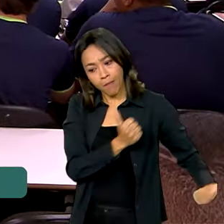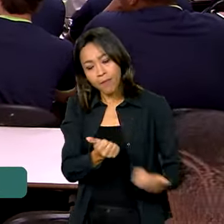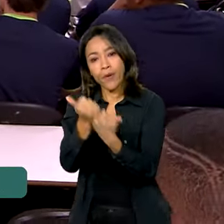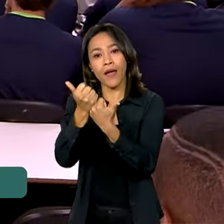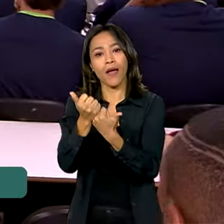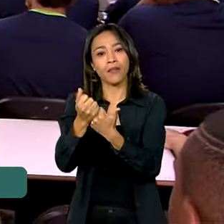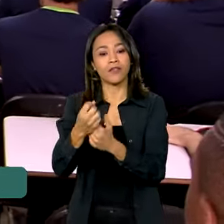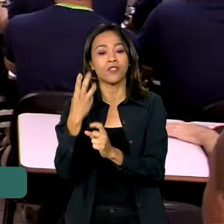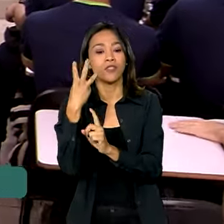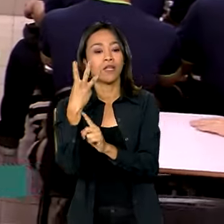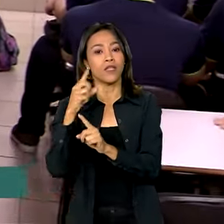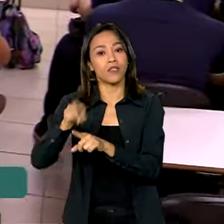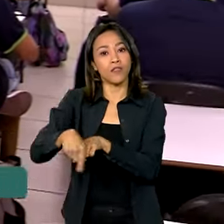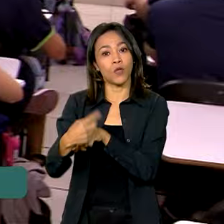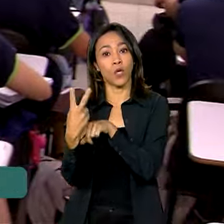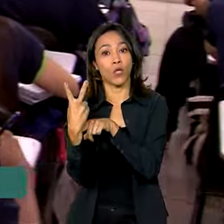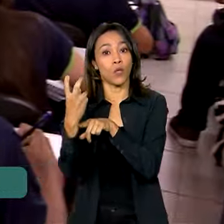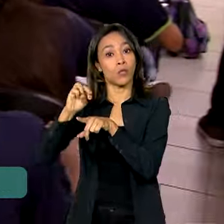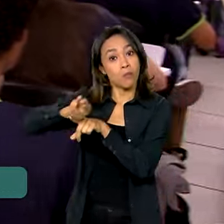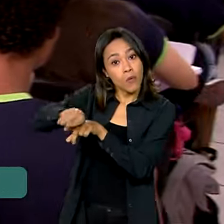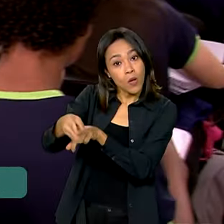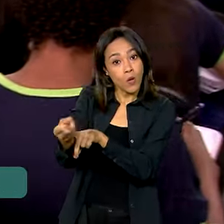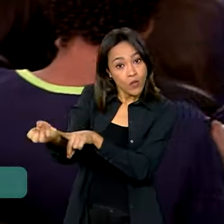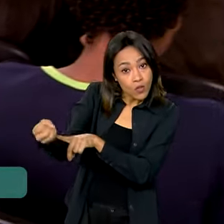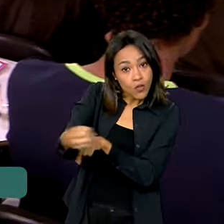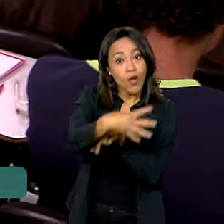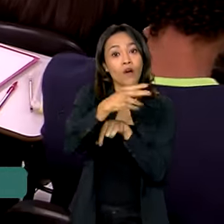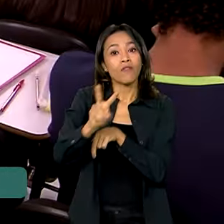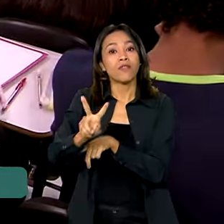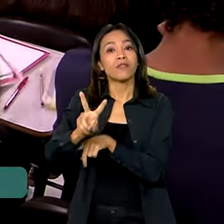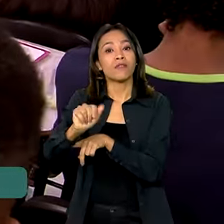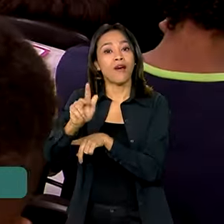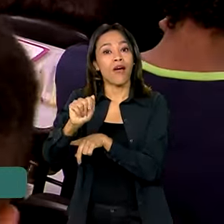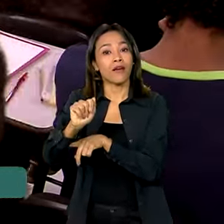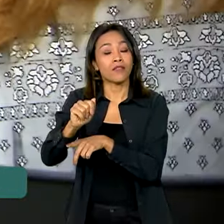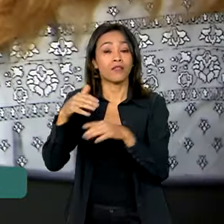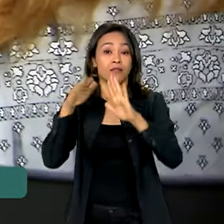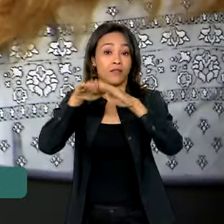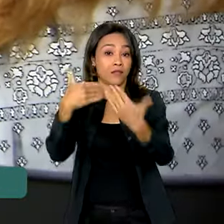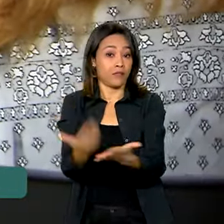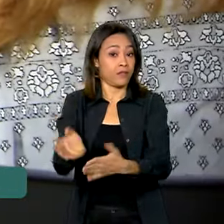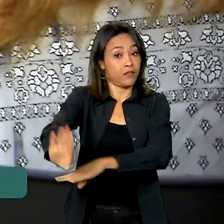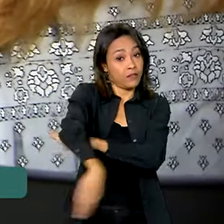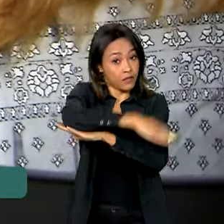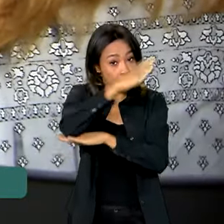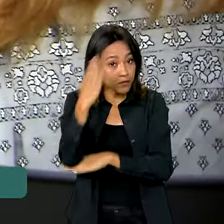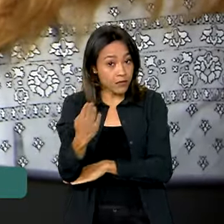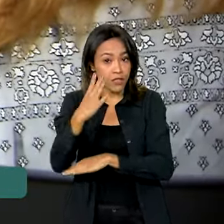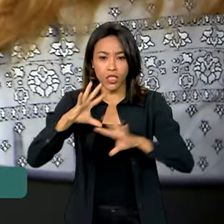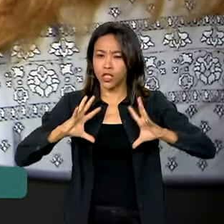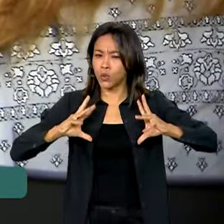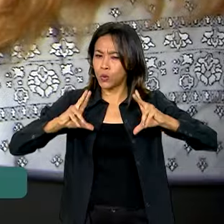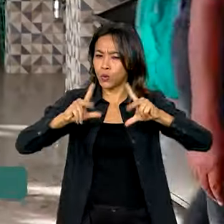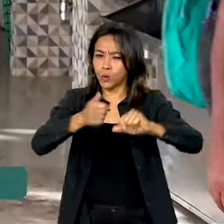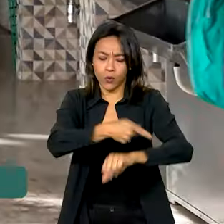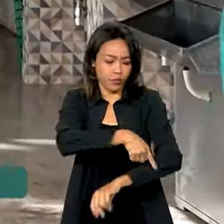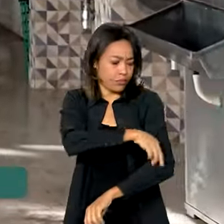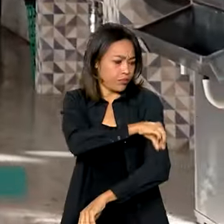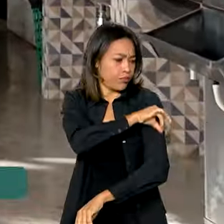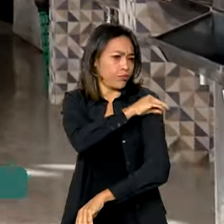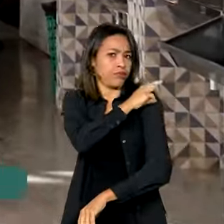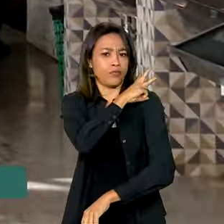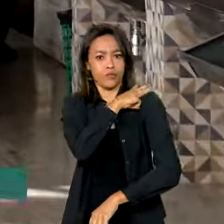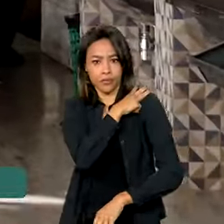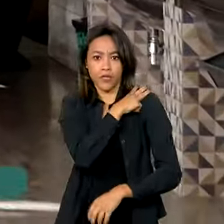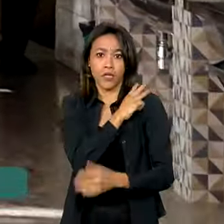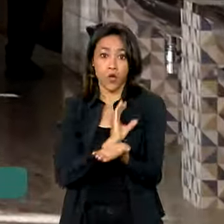de 3,2 milhões de novas vagas em tempo integral em todas as etapas de ensino com